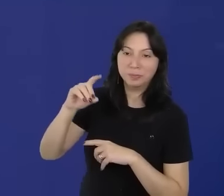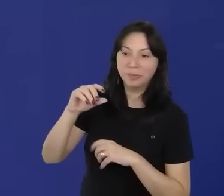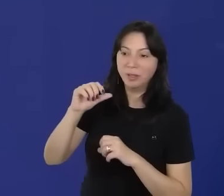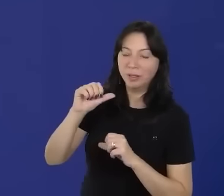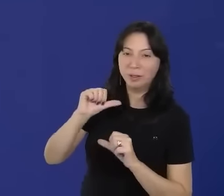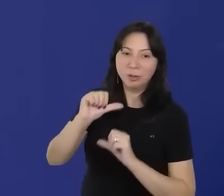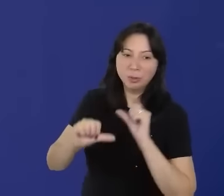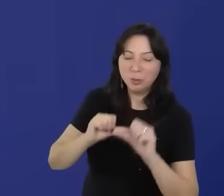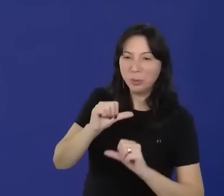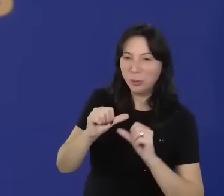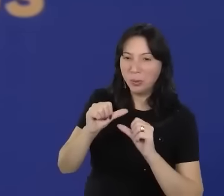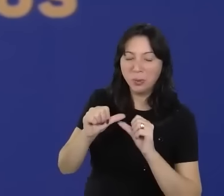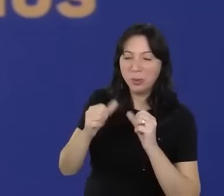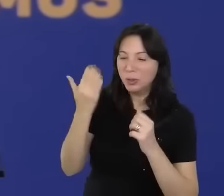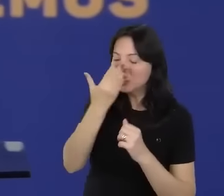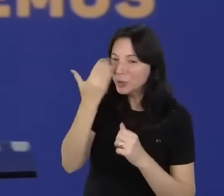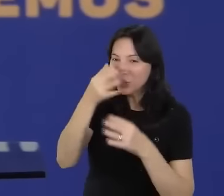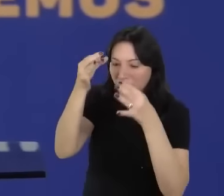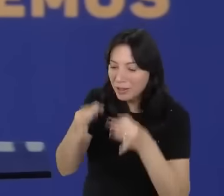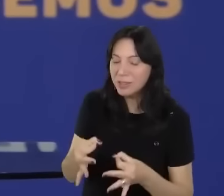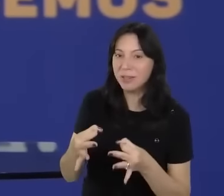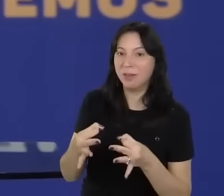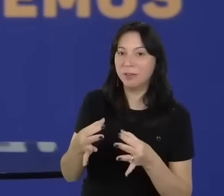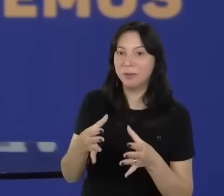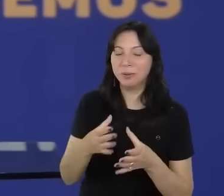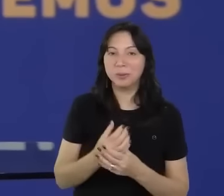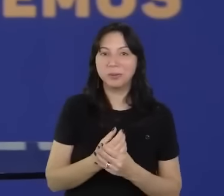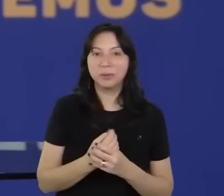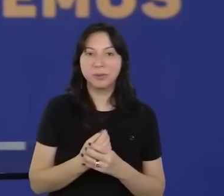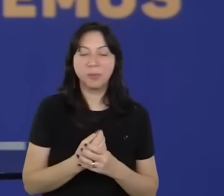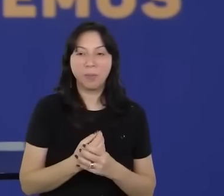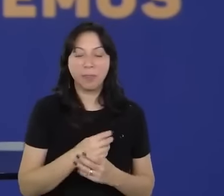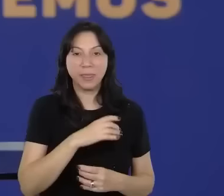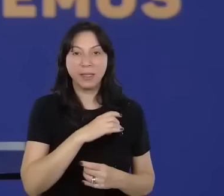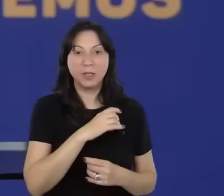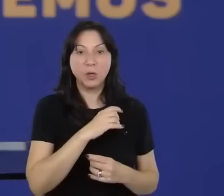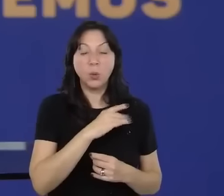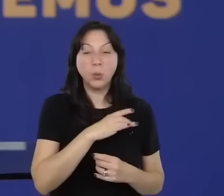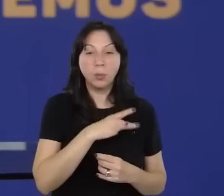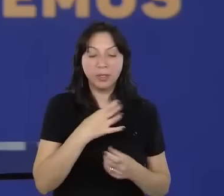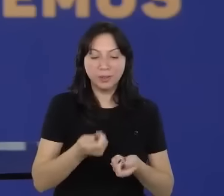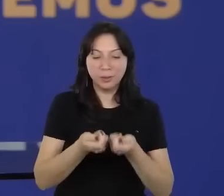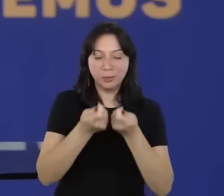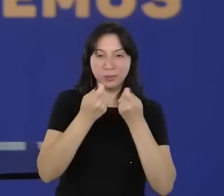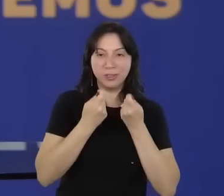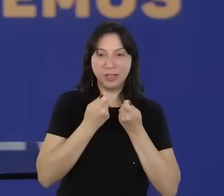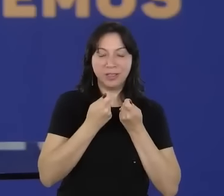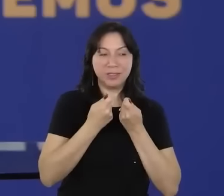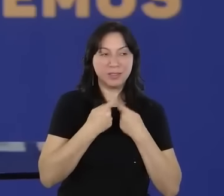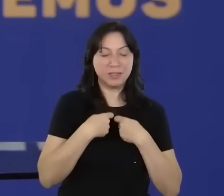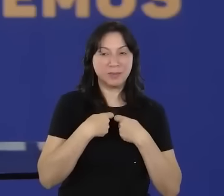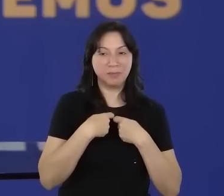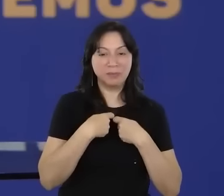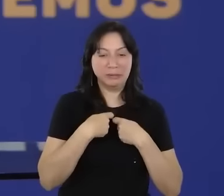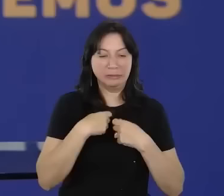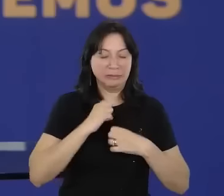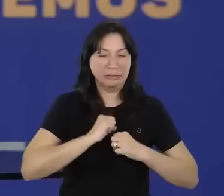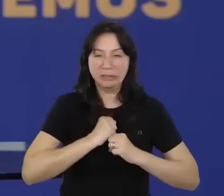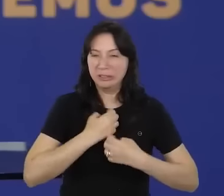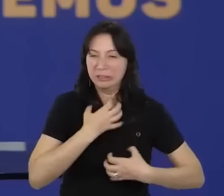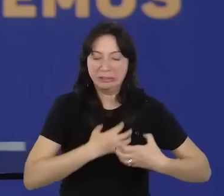atenção nisso o medo pode nos levar ao desespero cuidado com